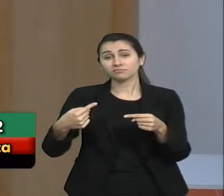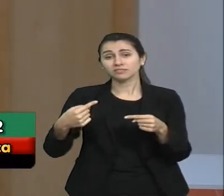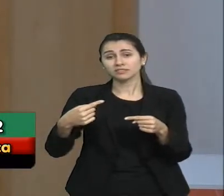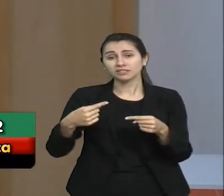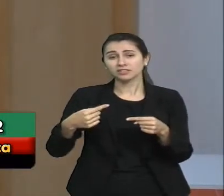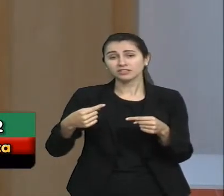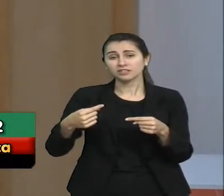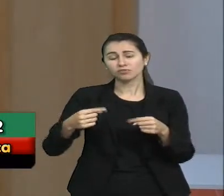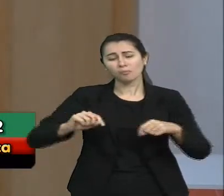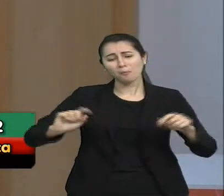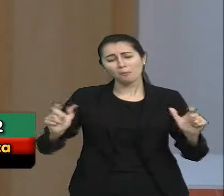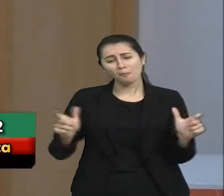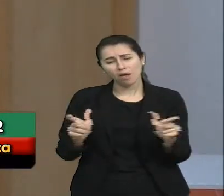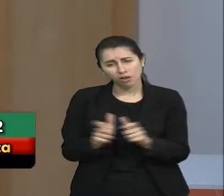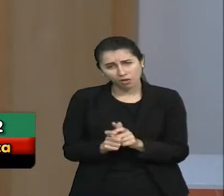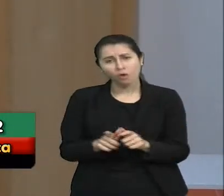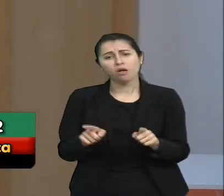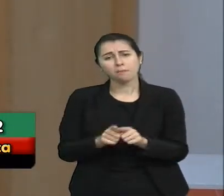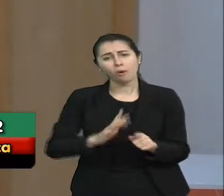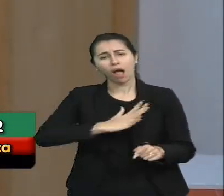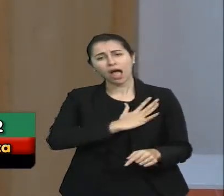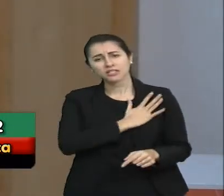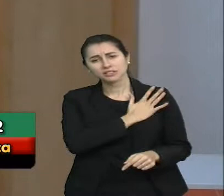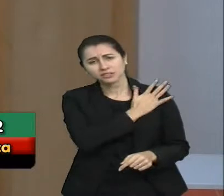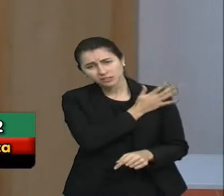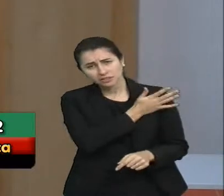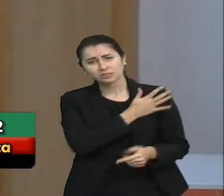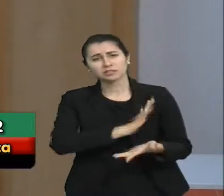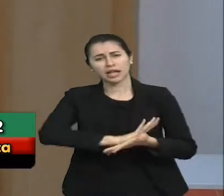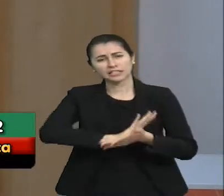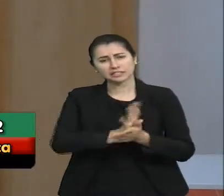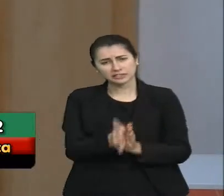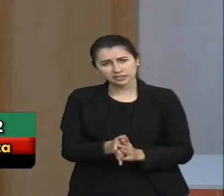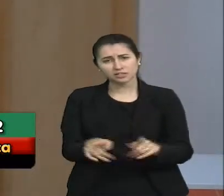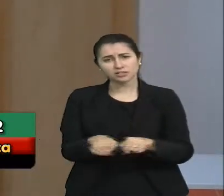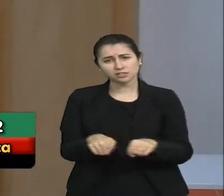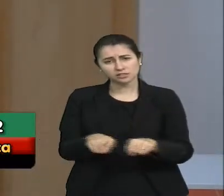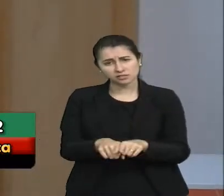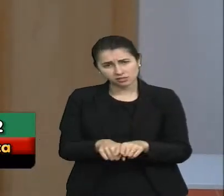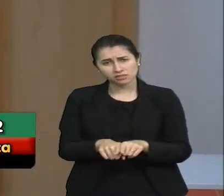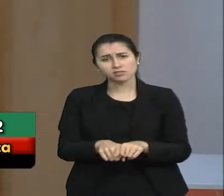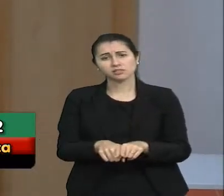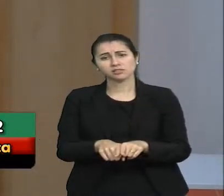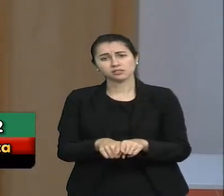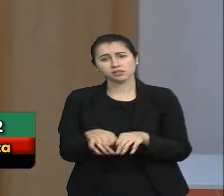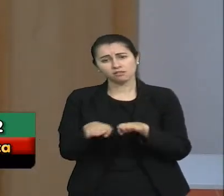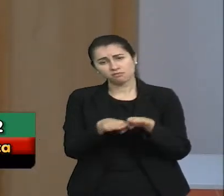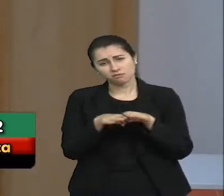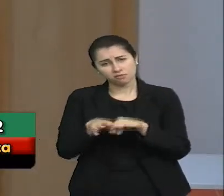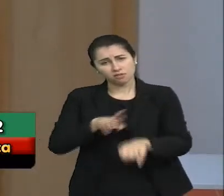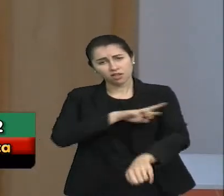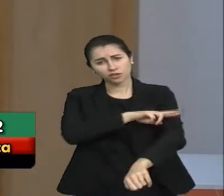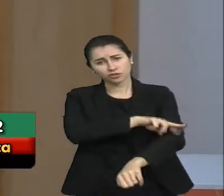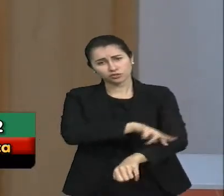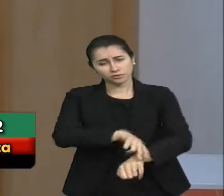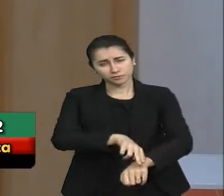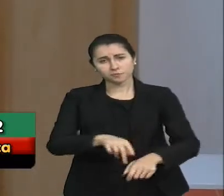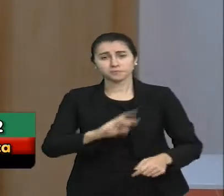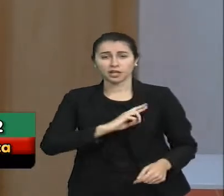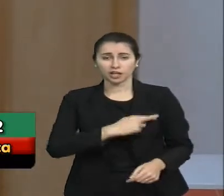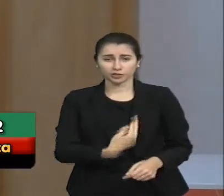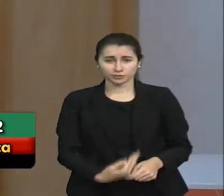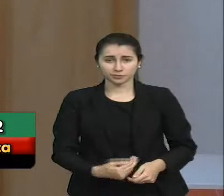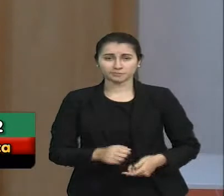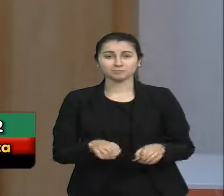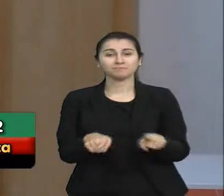o preconceito às crenças religiosas. Quero também parabenizar a nossa secretária executiva, Amanda França, e toda a equipe da